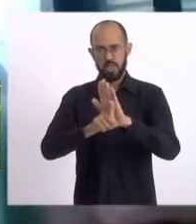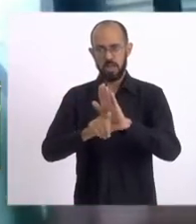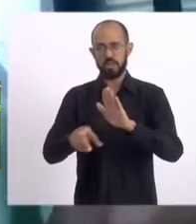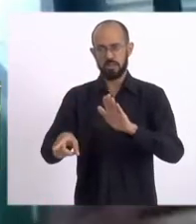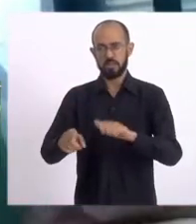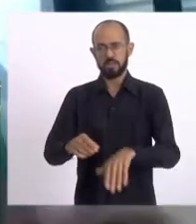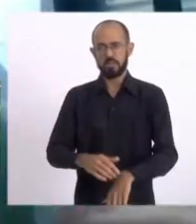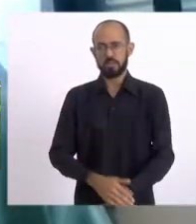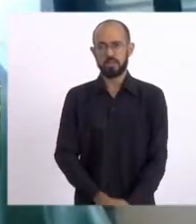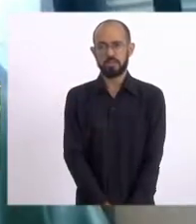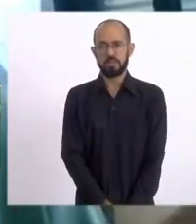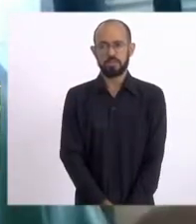É. Mas, de então, fato, tira de pauta.